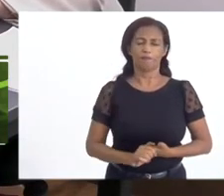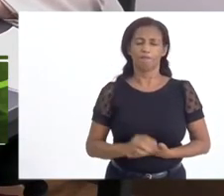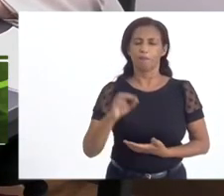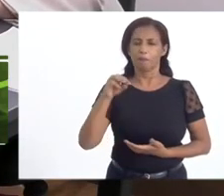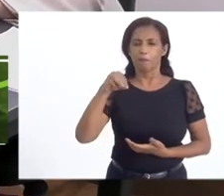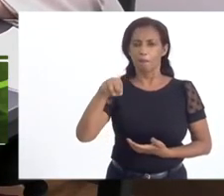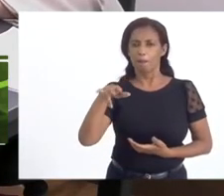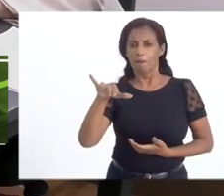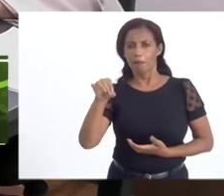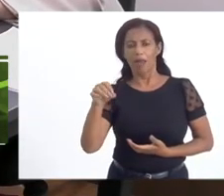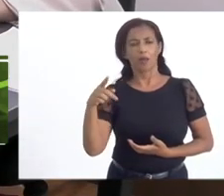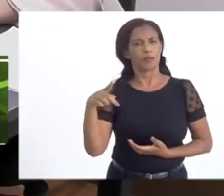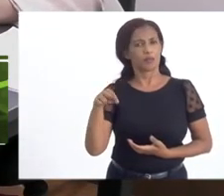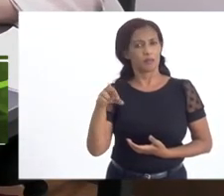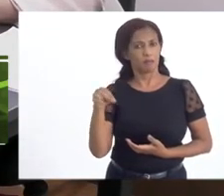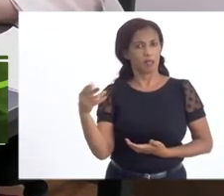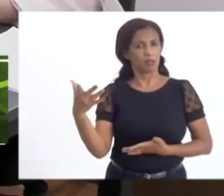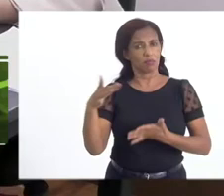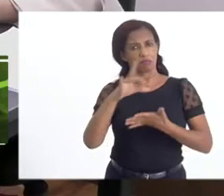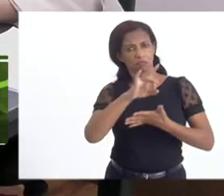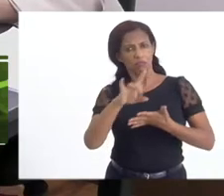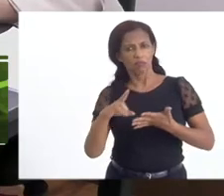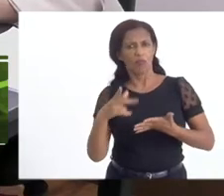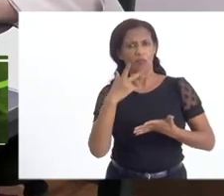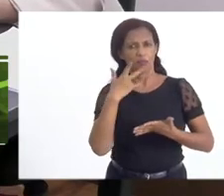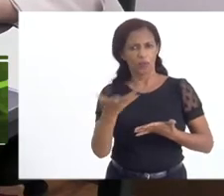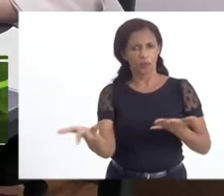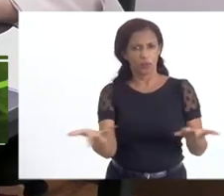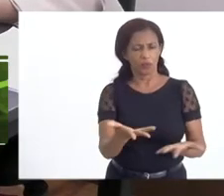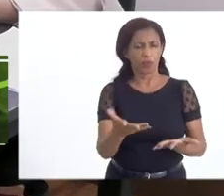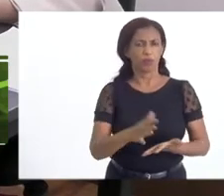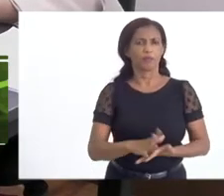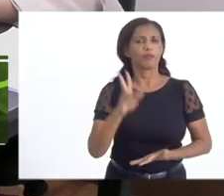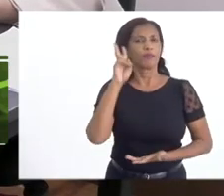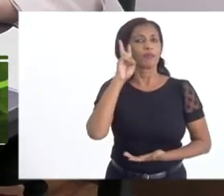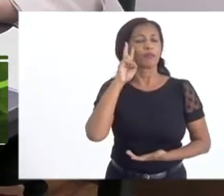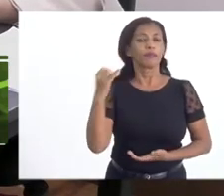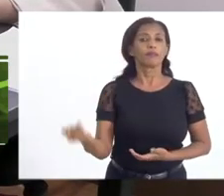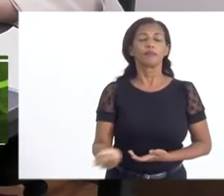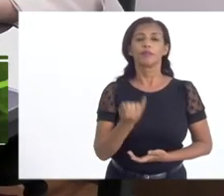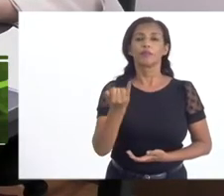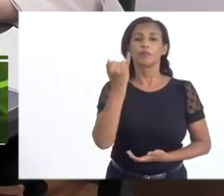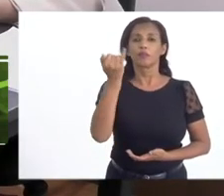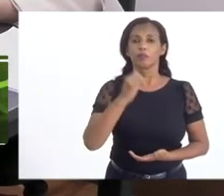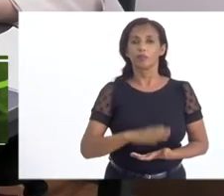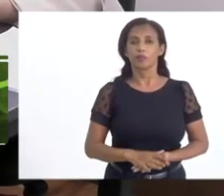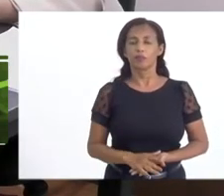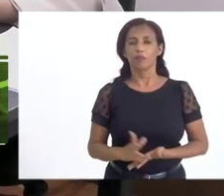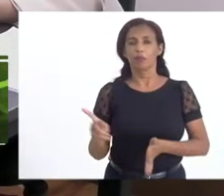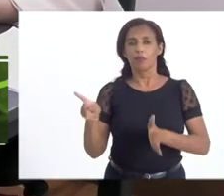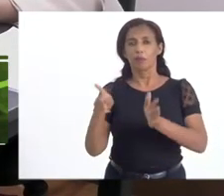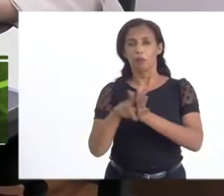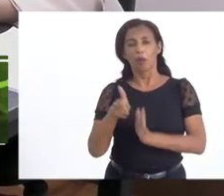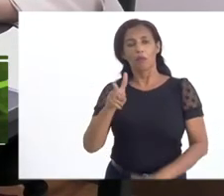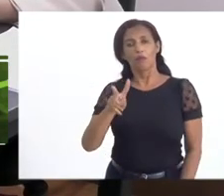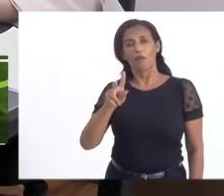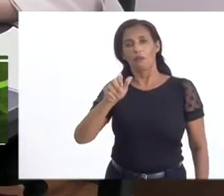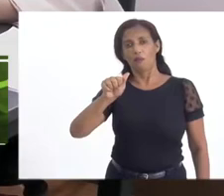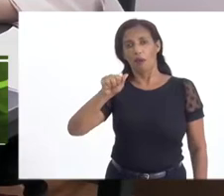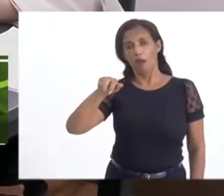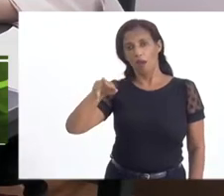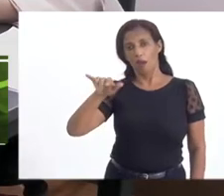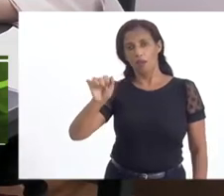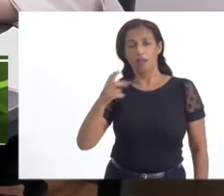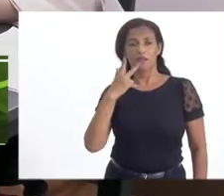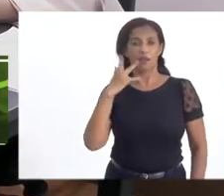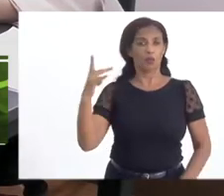Pedro colocaram agora, e ressaltar então da importância, o próprio senhor Wagner colocou,